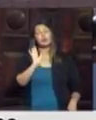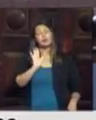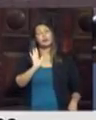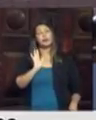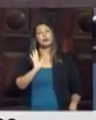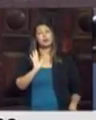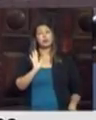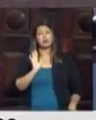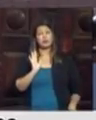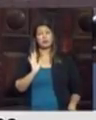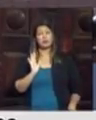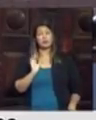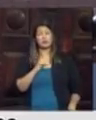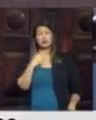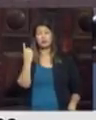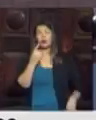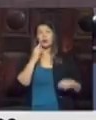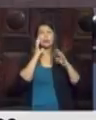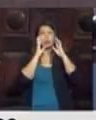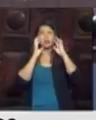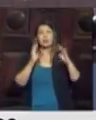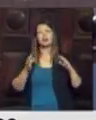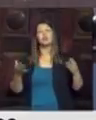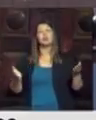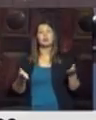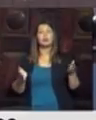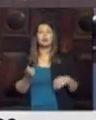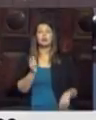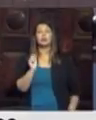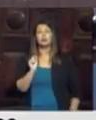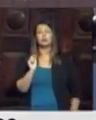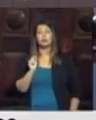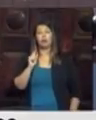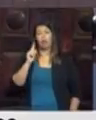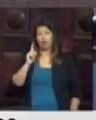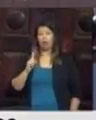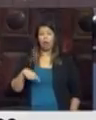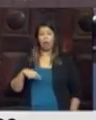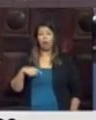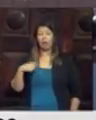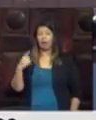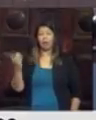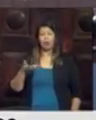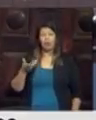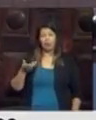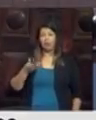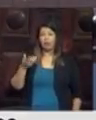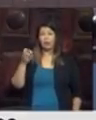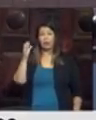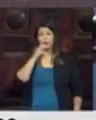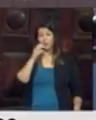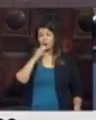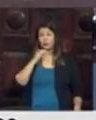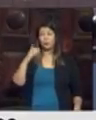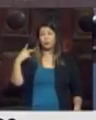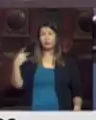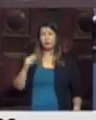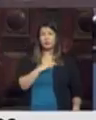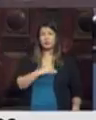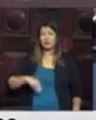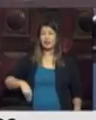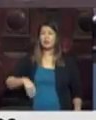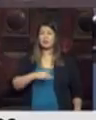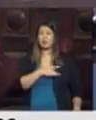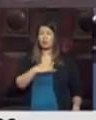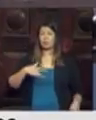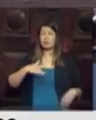mas o que a gente assiste hoje é uma correria do Ministério da Saúde, da